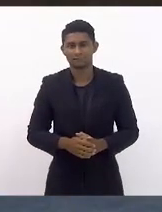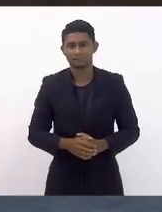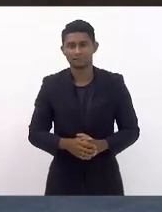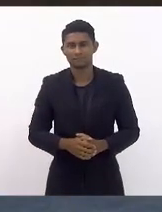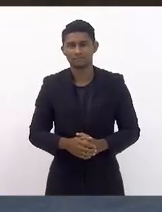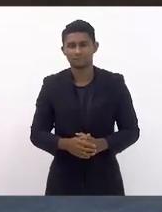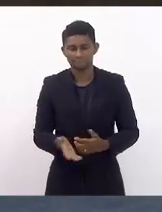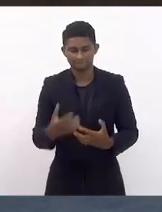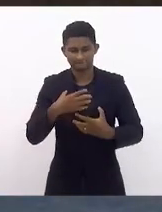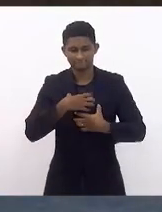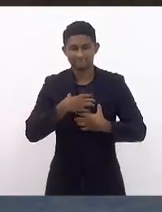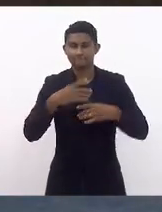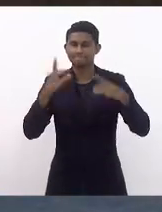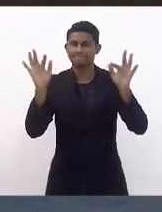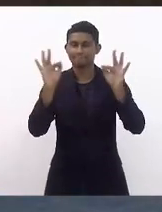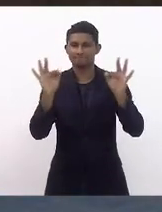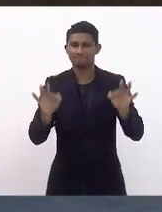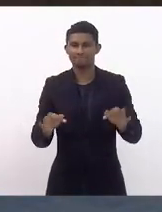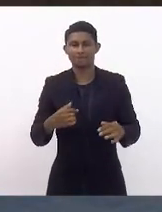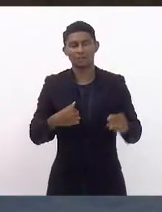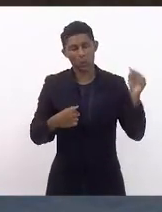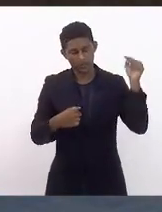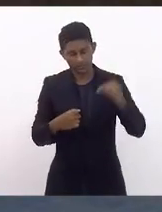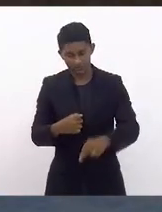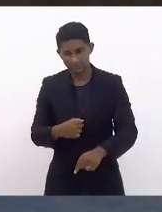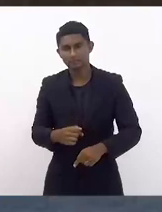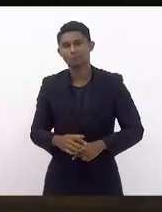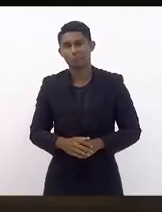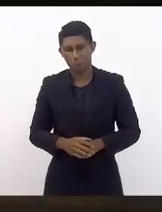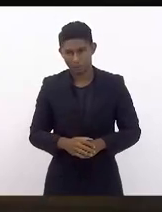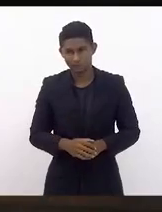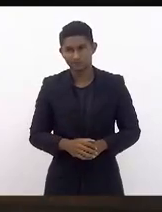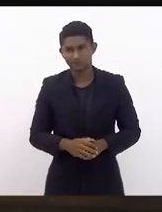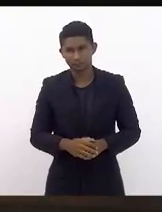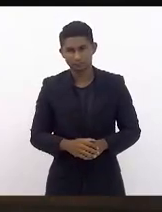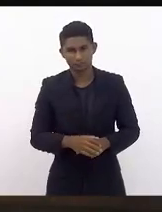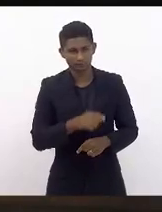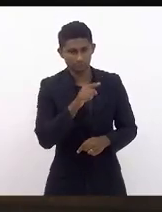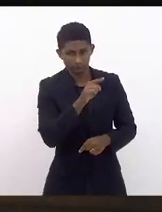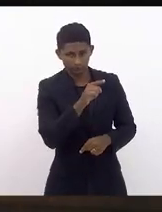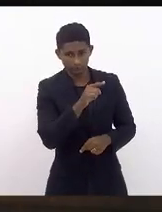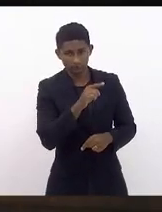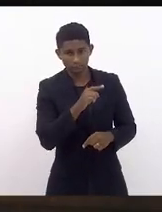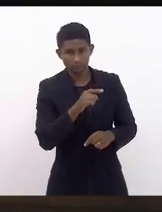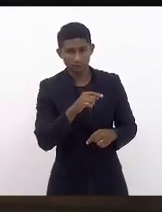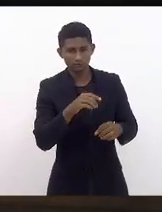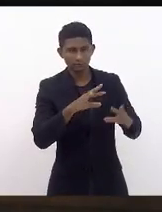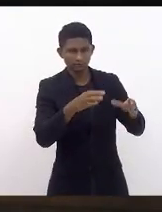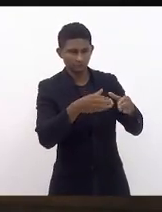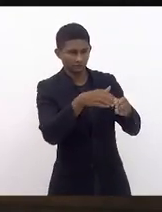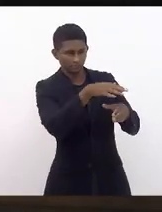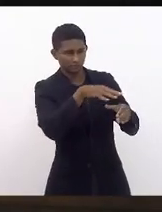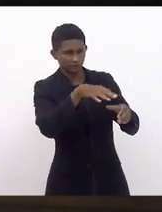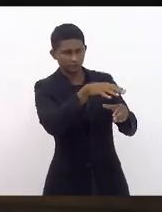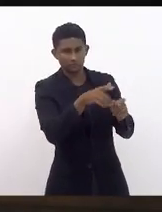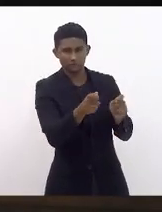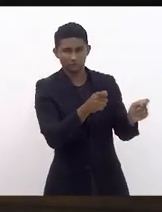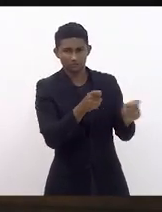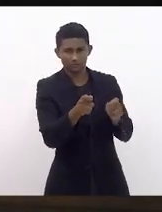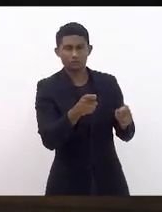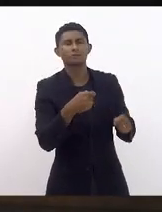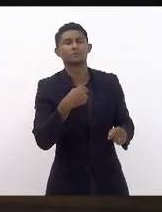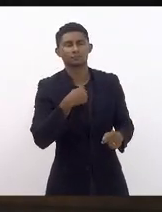Eu fico muito feliz em estar aqui falando em nome dos gestores da nossa convenção como presidente do Conselho